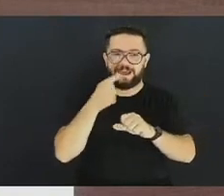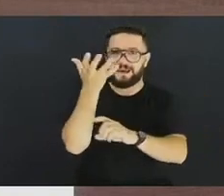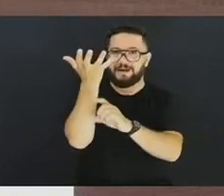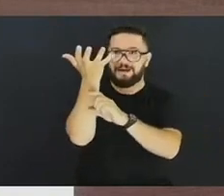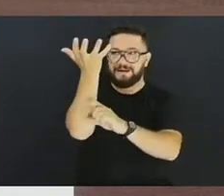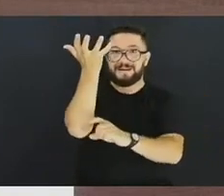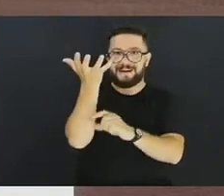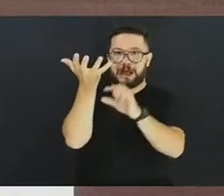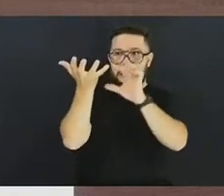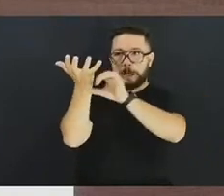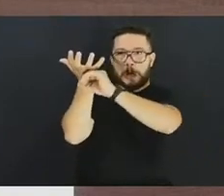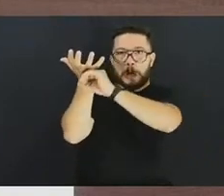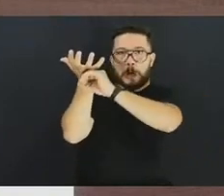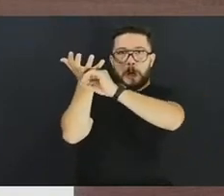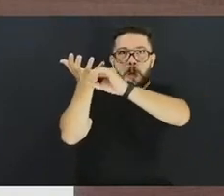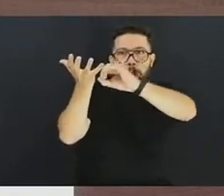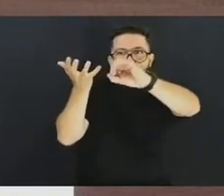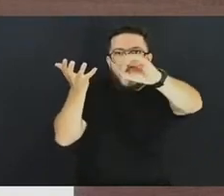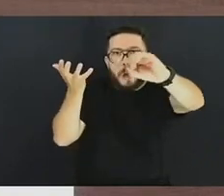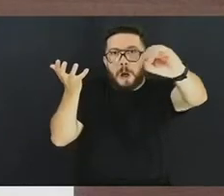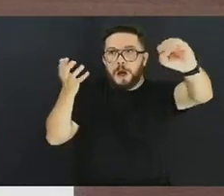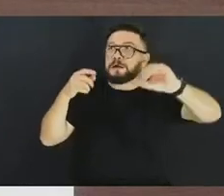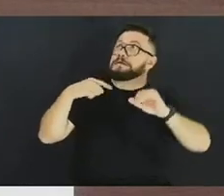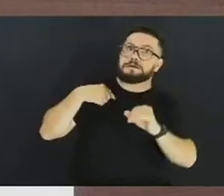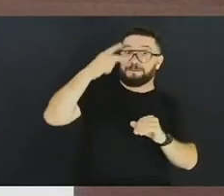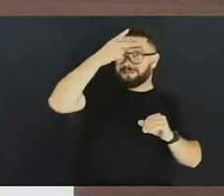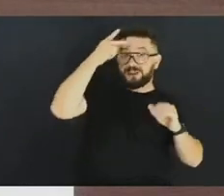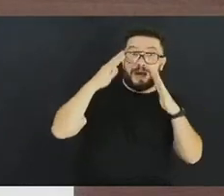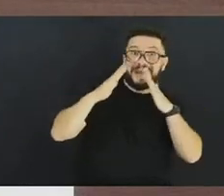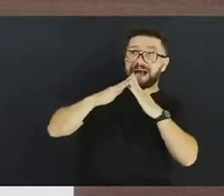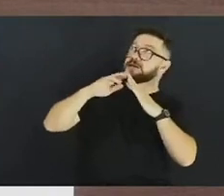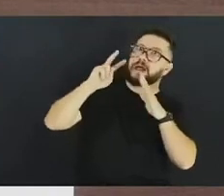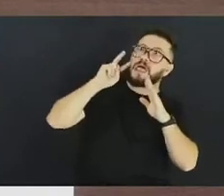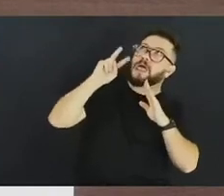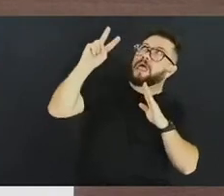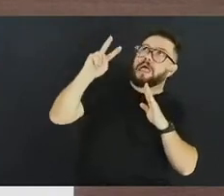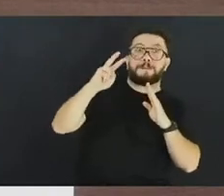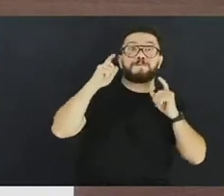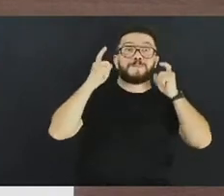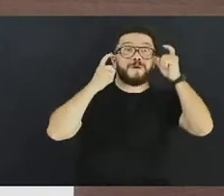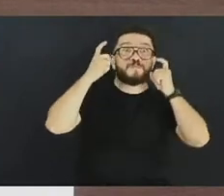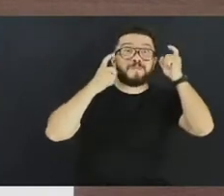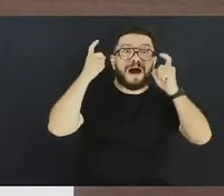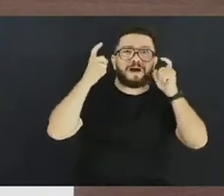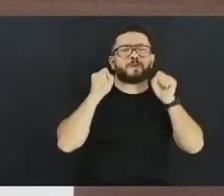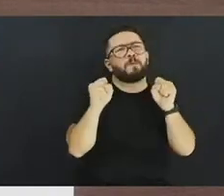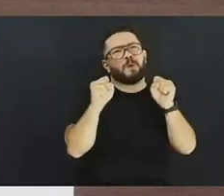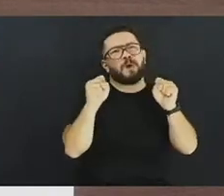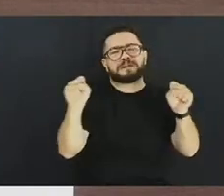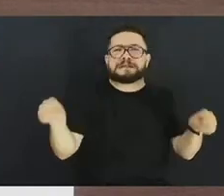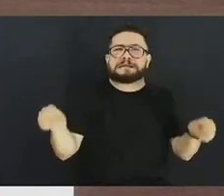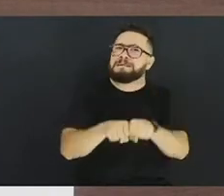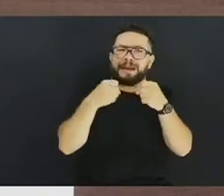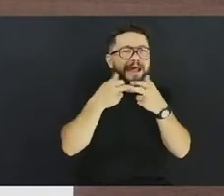muito incomoda as pessoas que têm casas em torno, porque elas caem, podem machucar, podem provocar um dano num veículo,